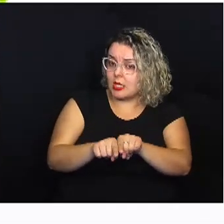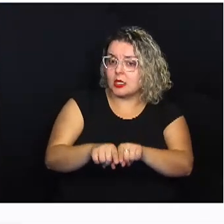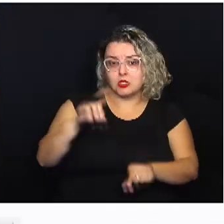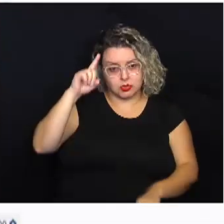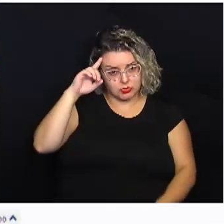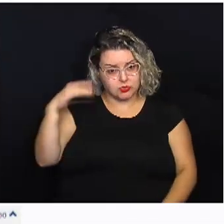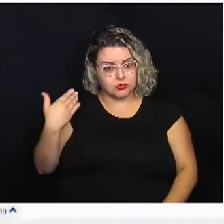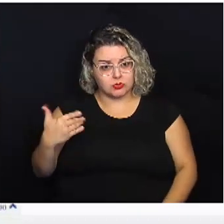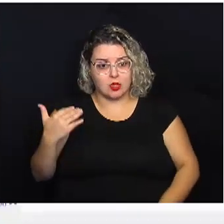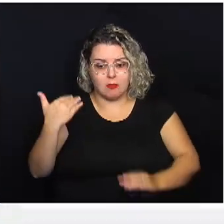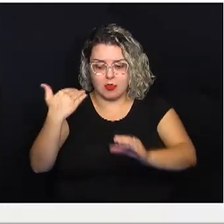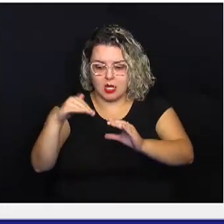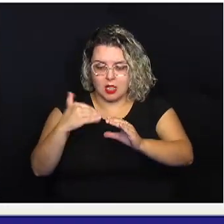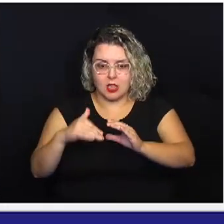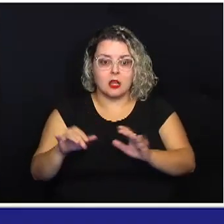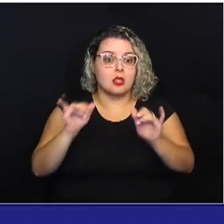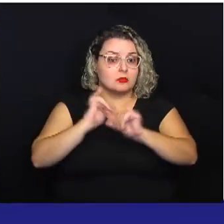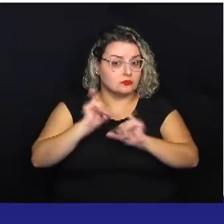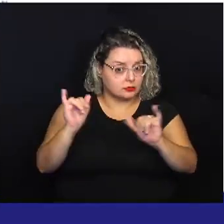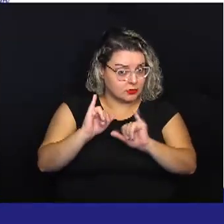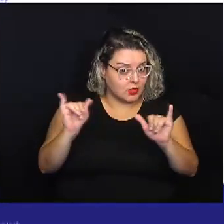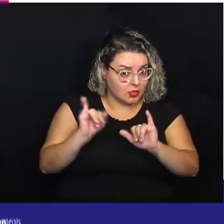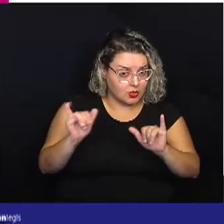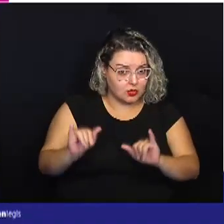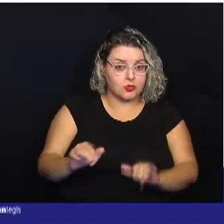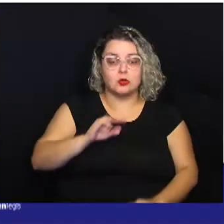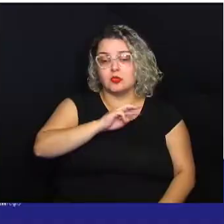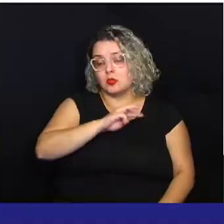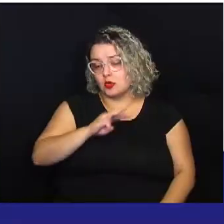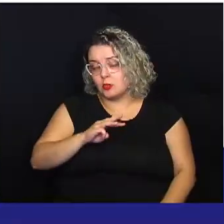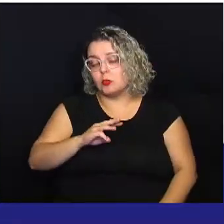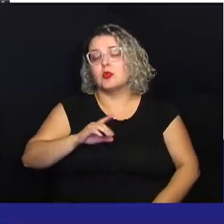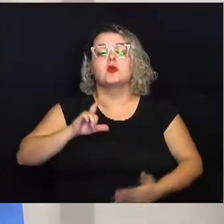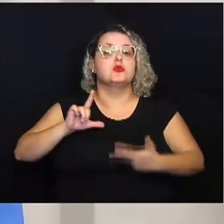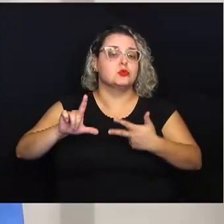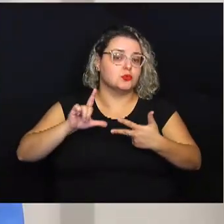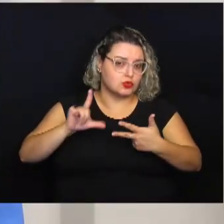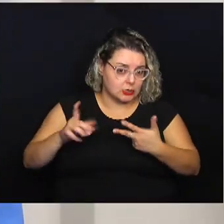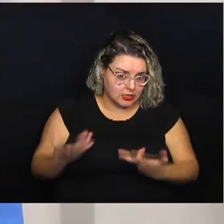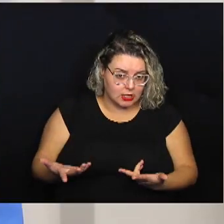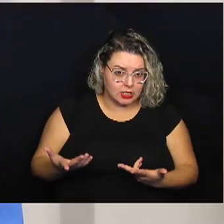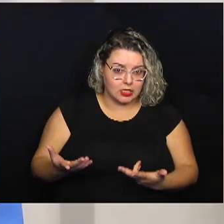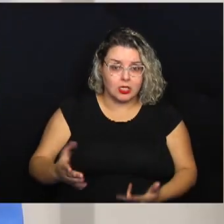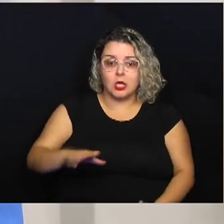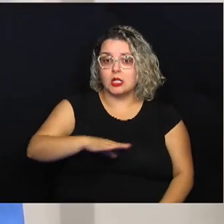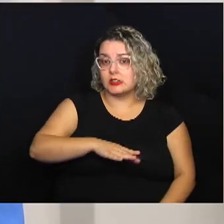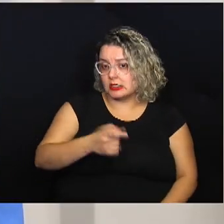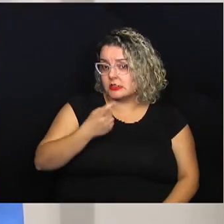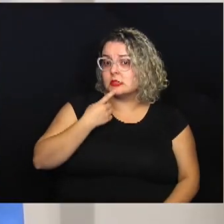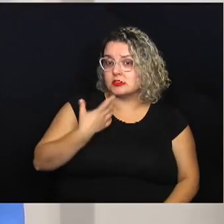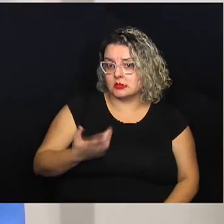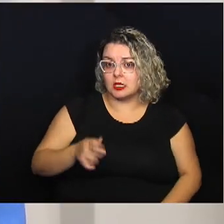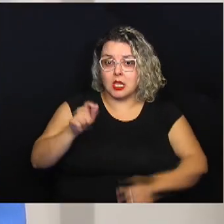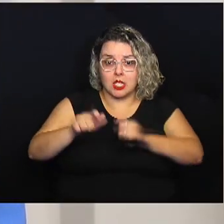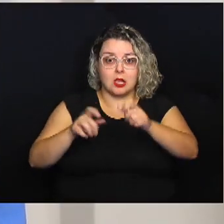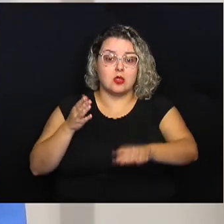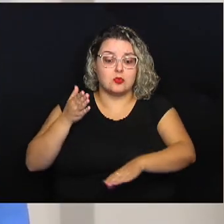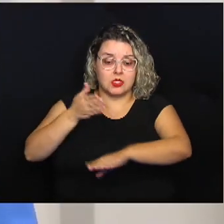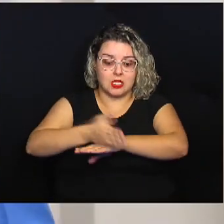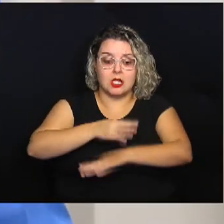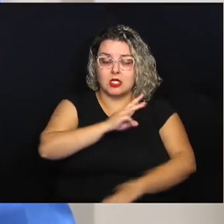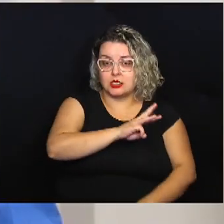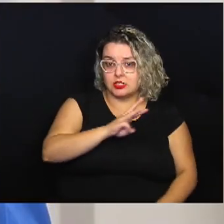são enviadas as notícias publicadas no portal do Legislativo Campineiro. As pessoas que entrarem no site e